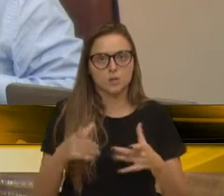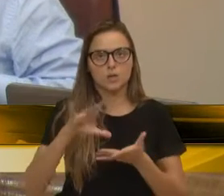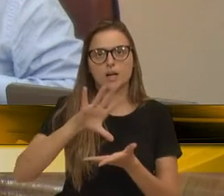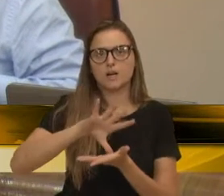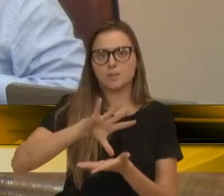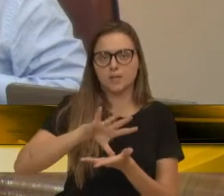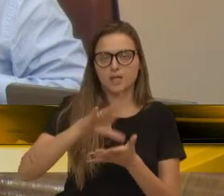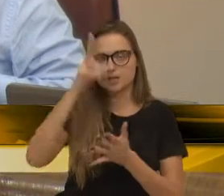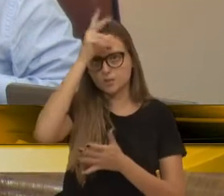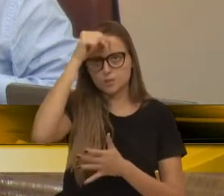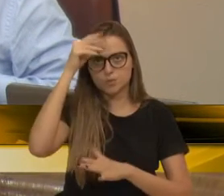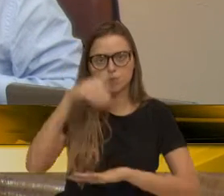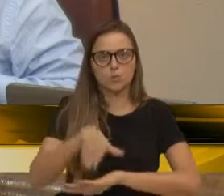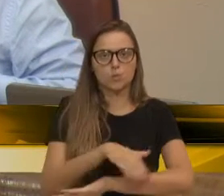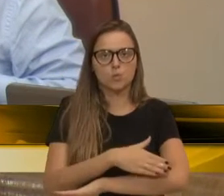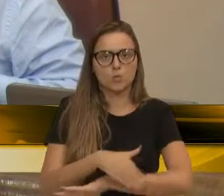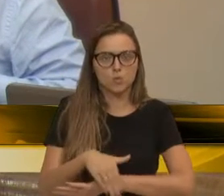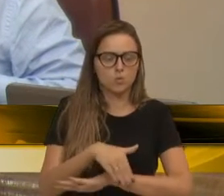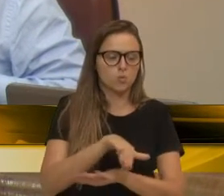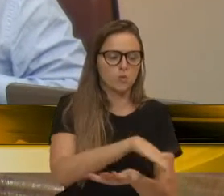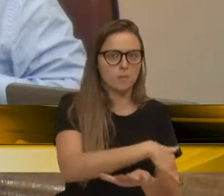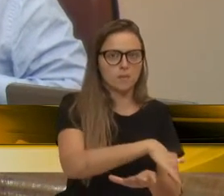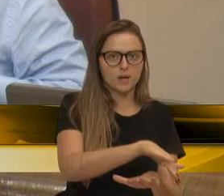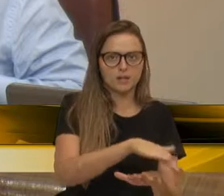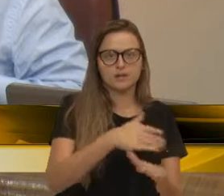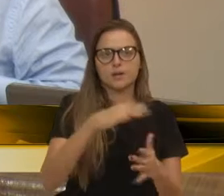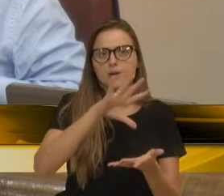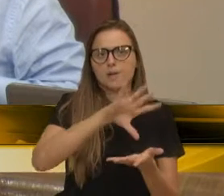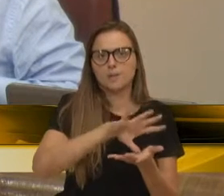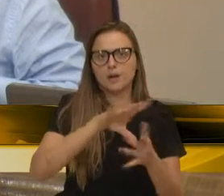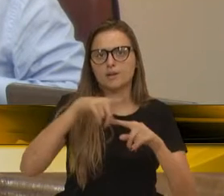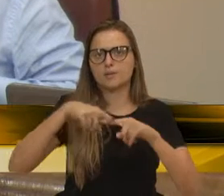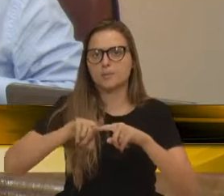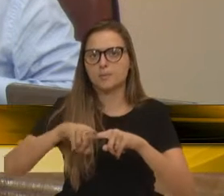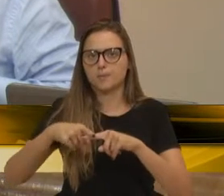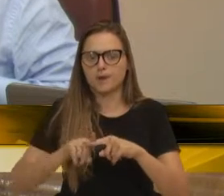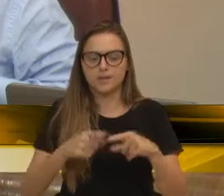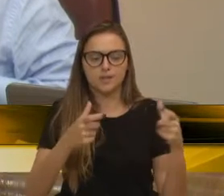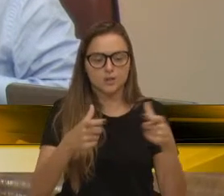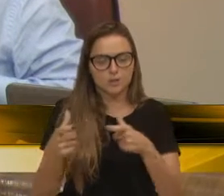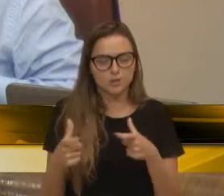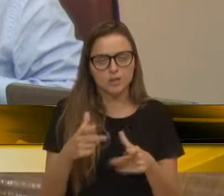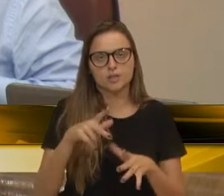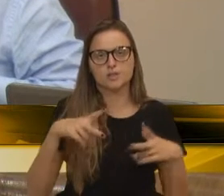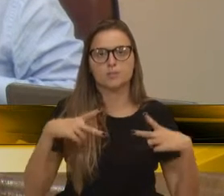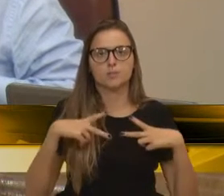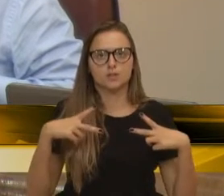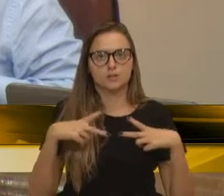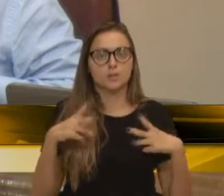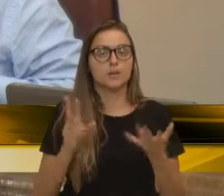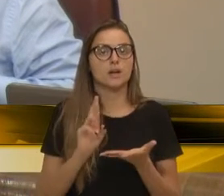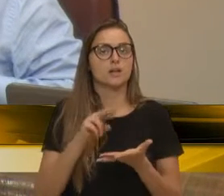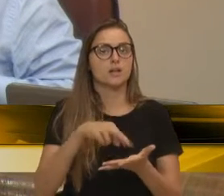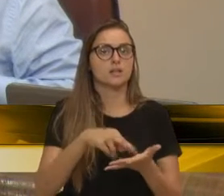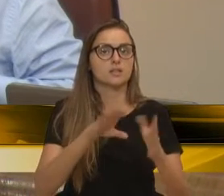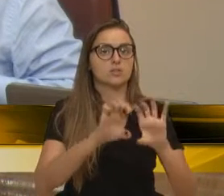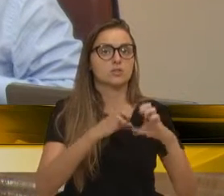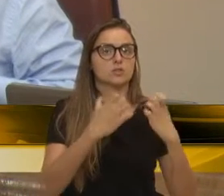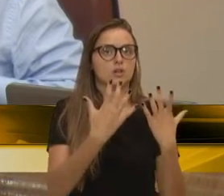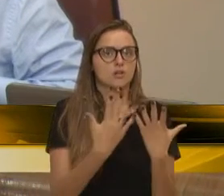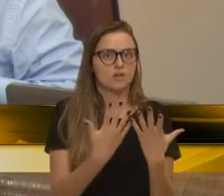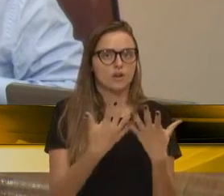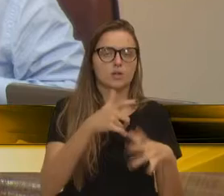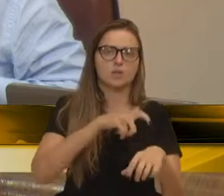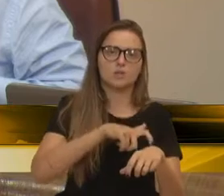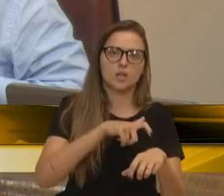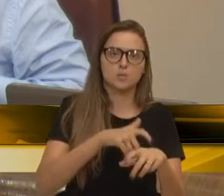ruas avenidas calçadas praças parques e similares e áreas privadas para a realização de eventos temporários